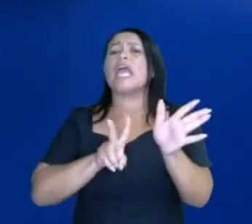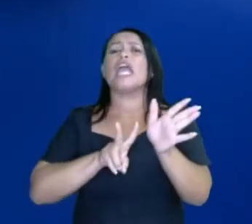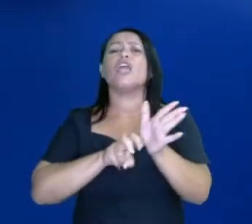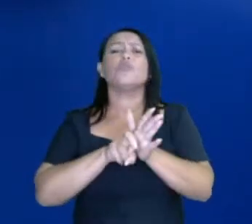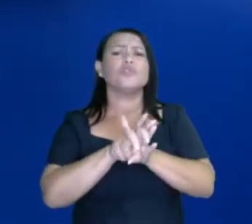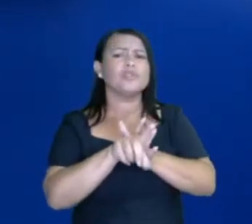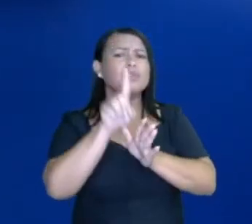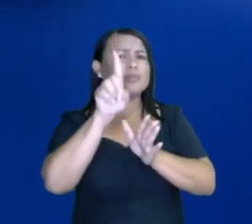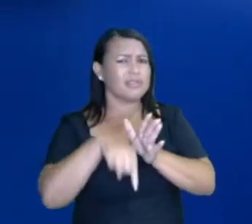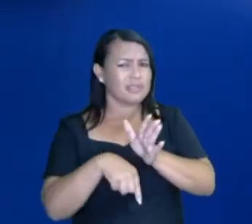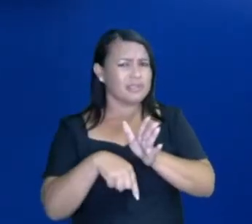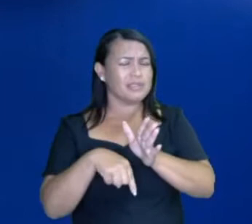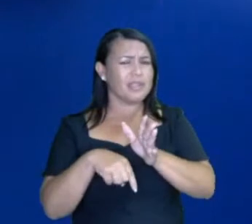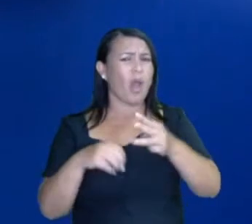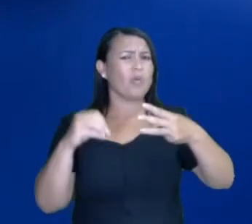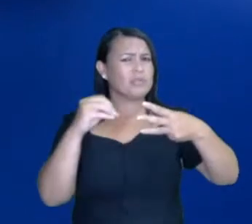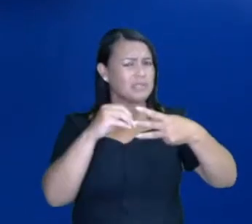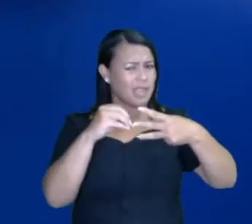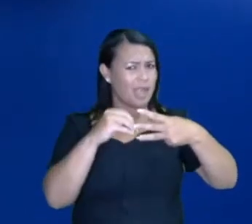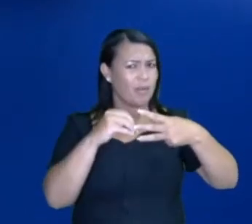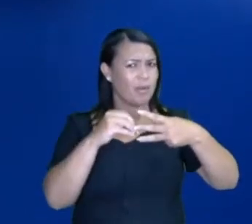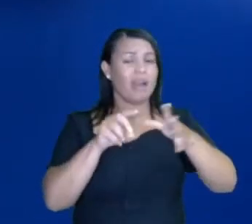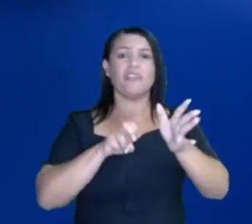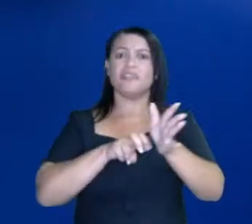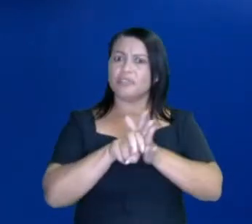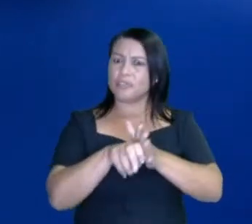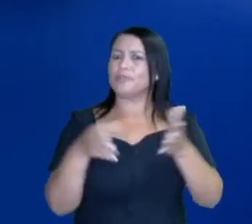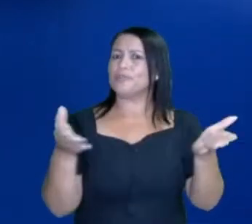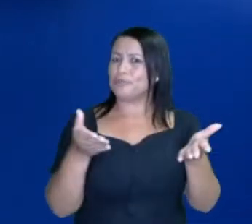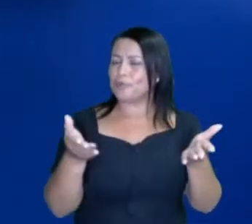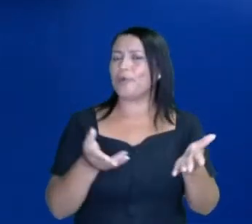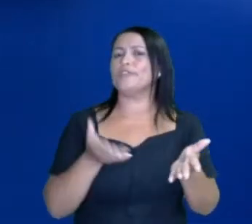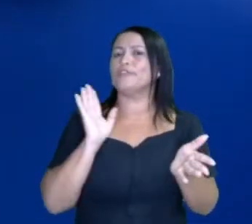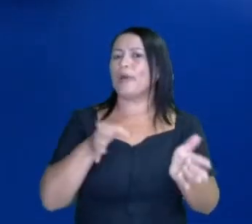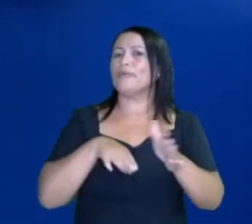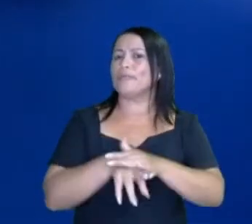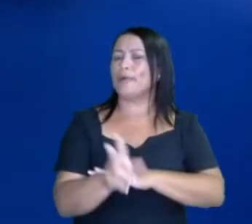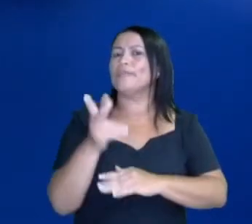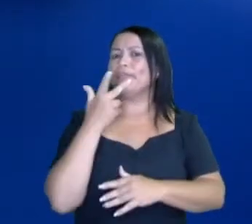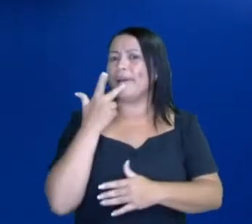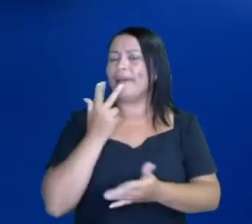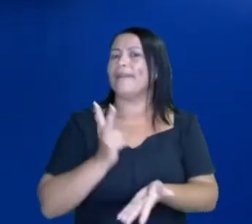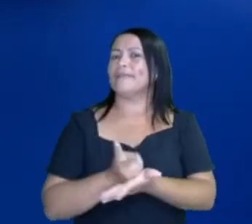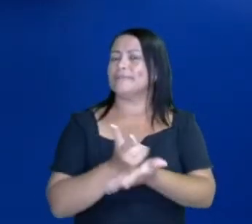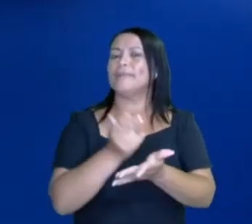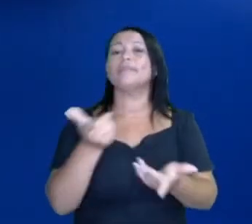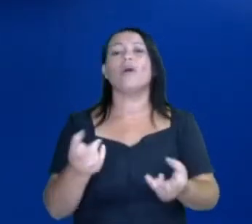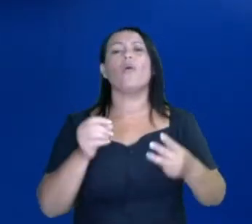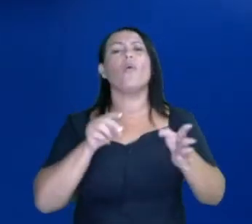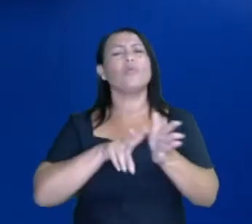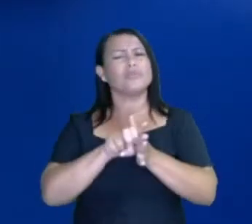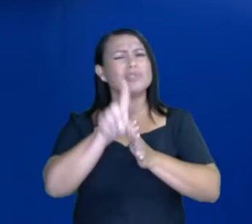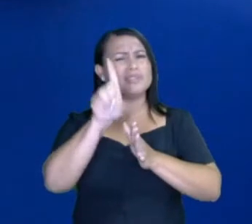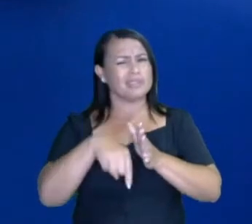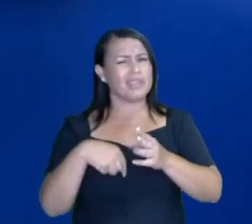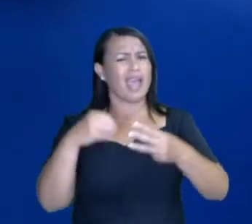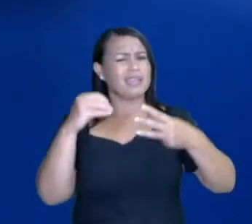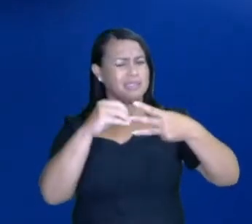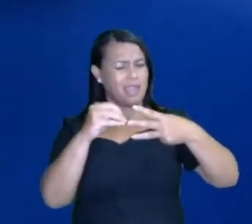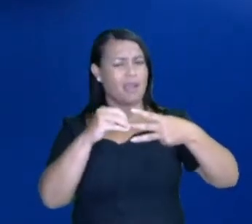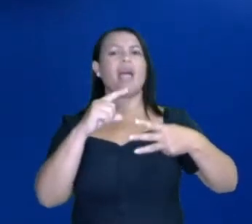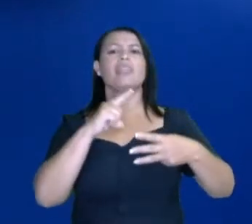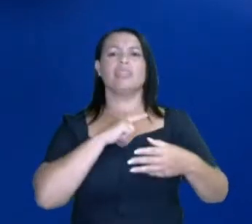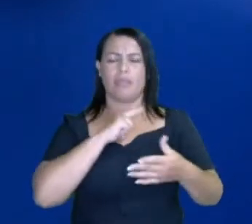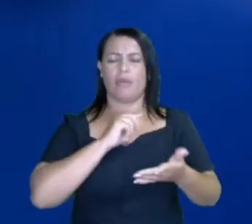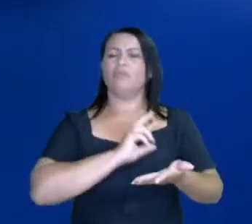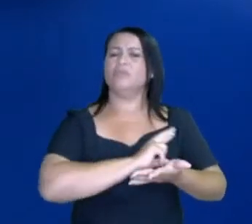são células? Ouvimos tanto falar de vírus hoje em dia, não é? Os vírus são considerados células? Bem, temos diversos